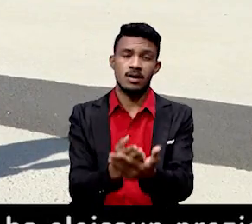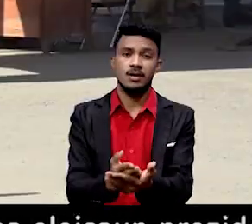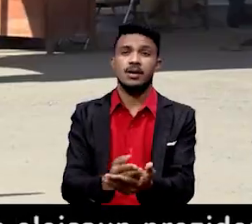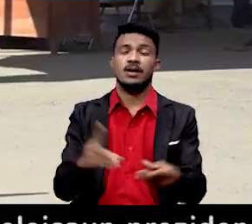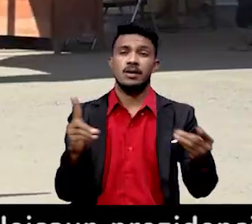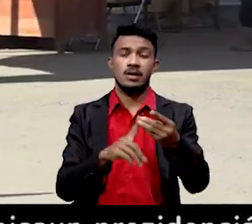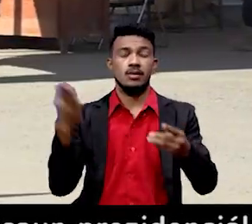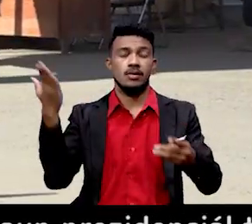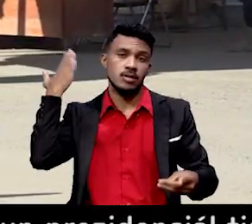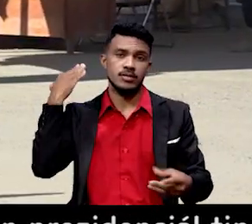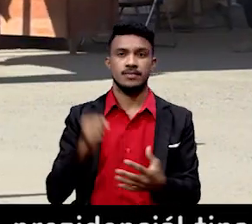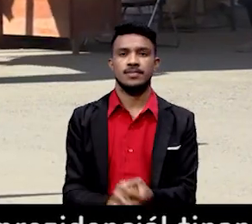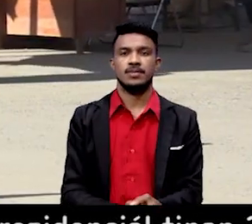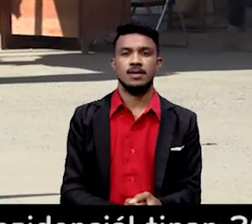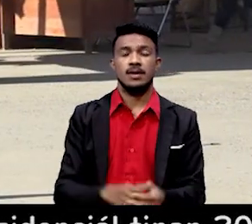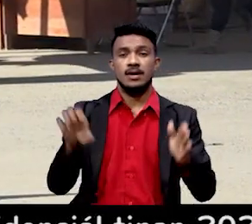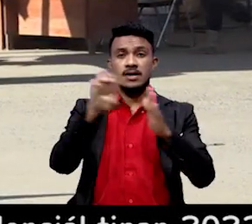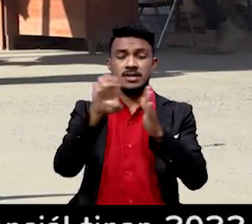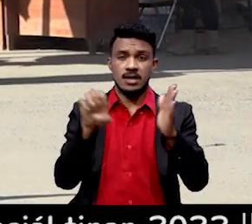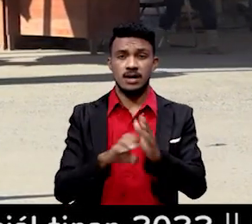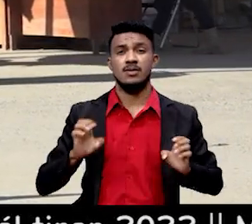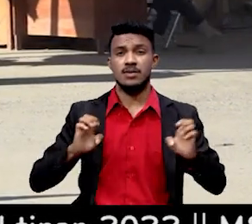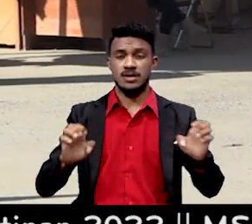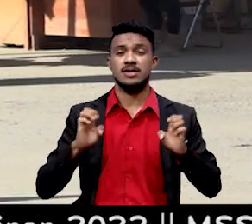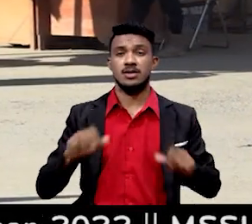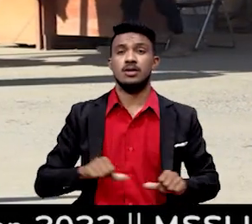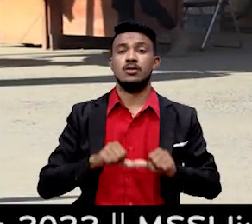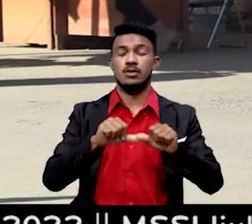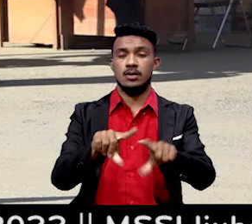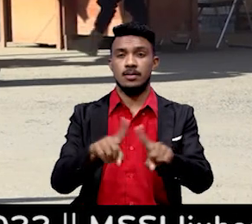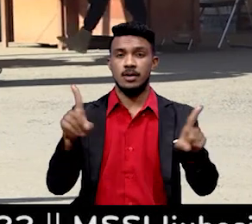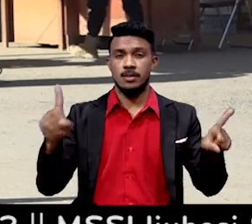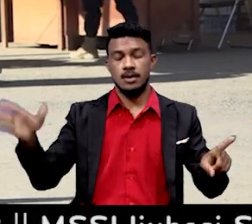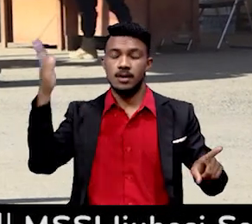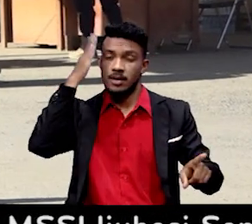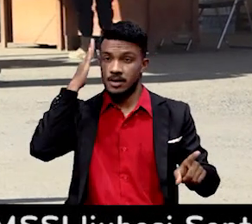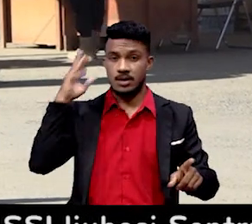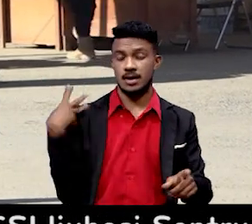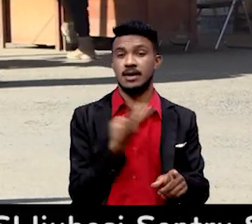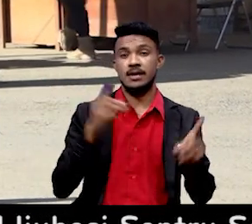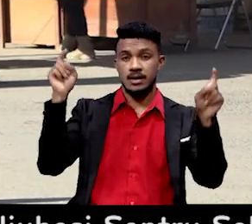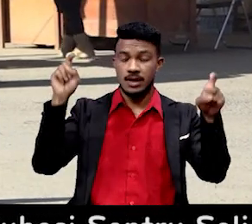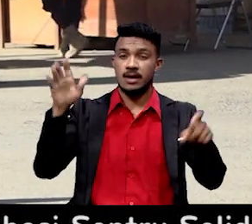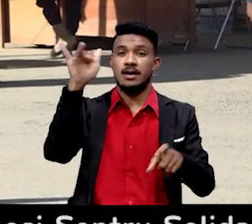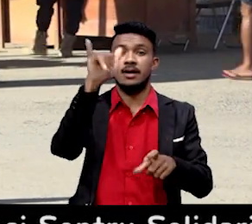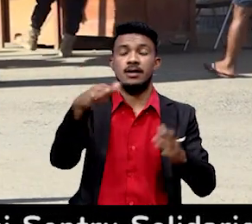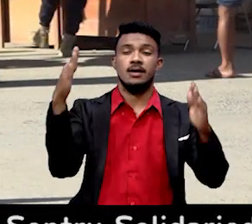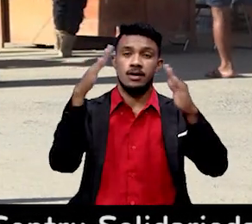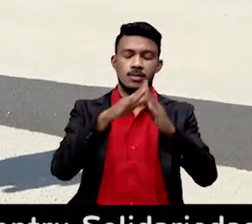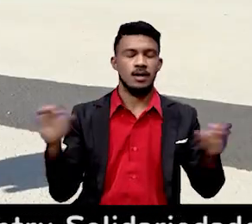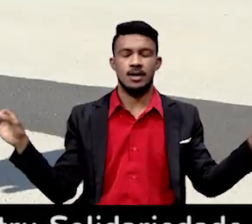Cuxne. Estado de emergência se continua, mas bem pelo menos, sentimento cata kita tem que sulang ang ladung